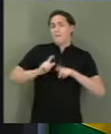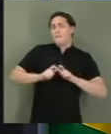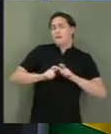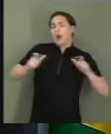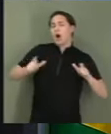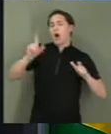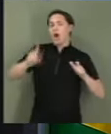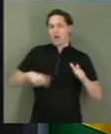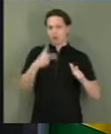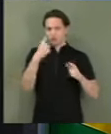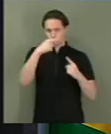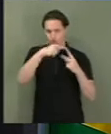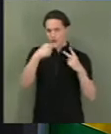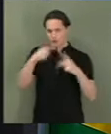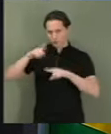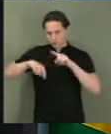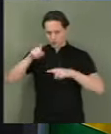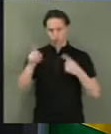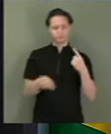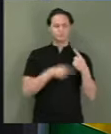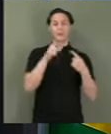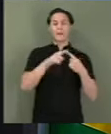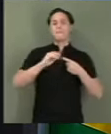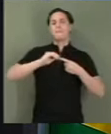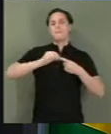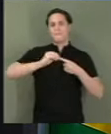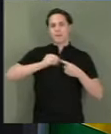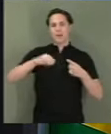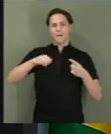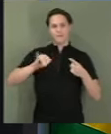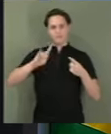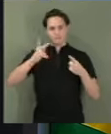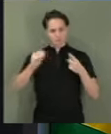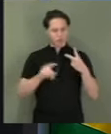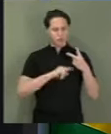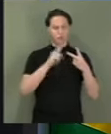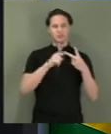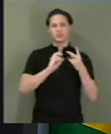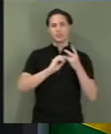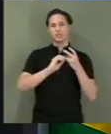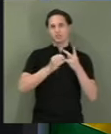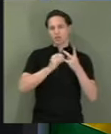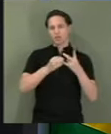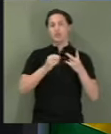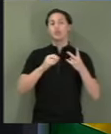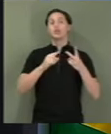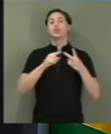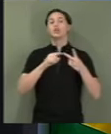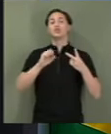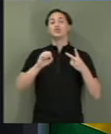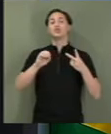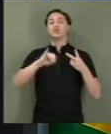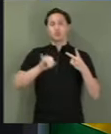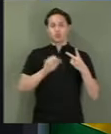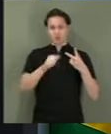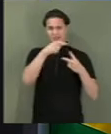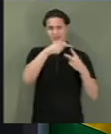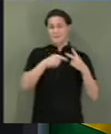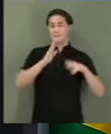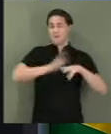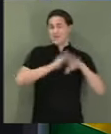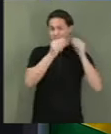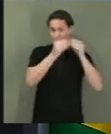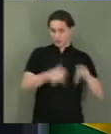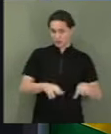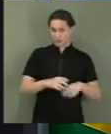também a comprometimento da produção de mel e prejuízo na pecuária e também